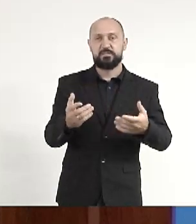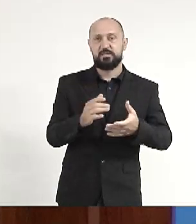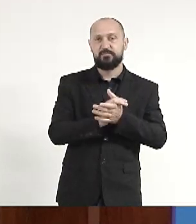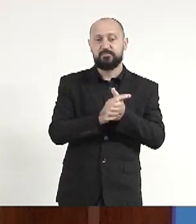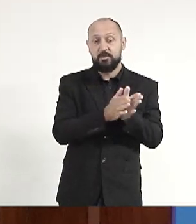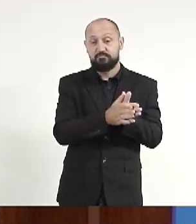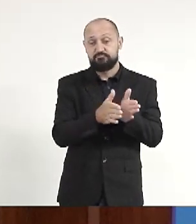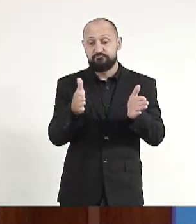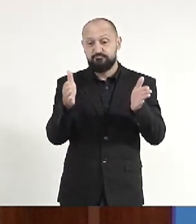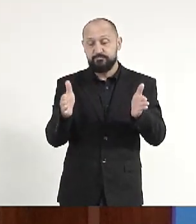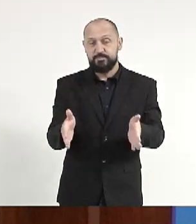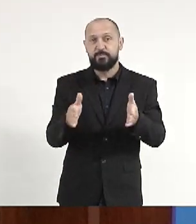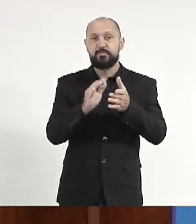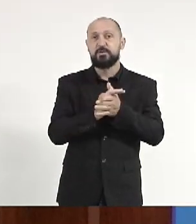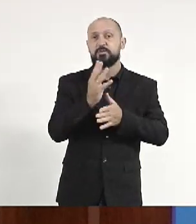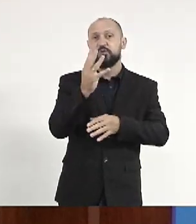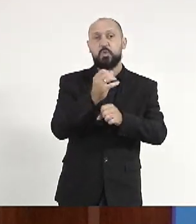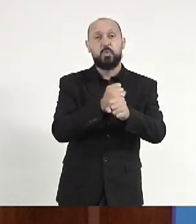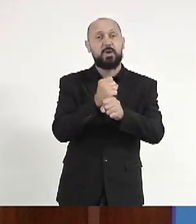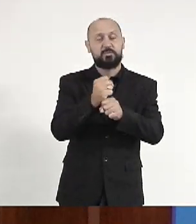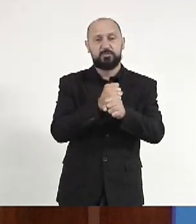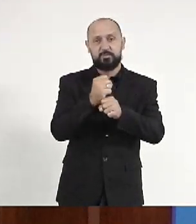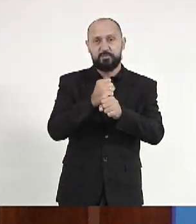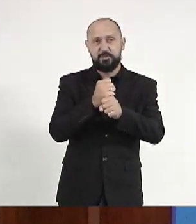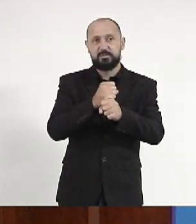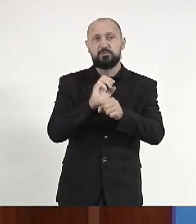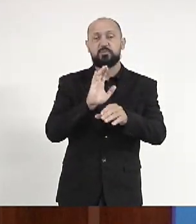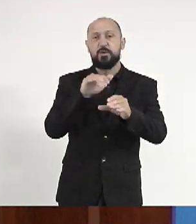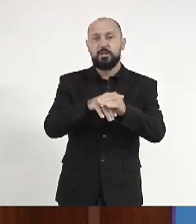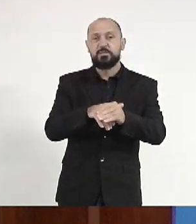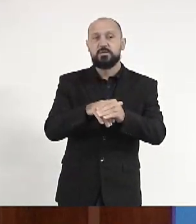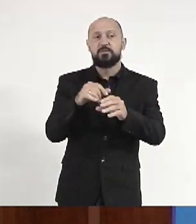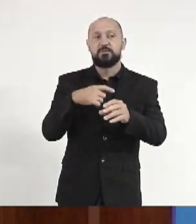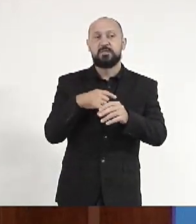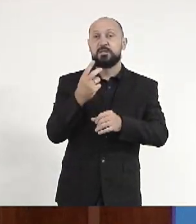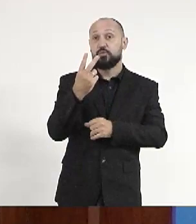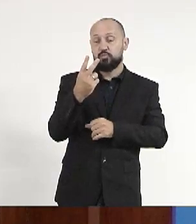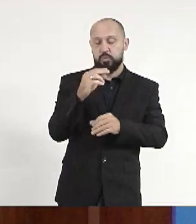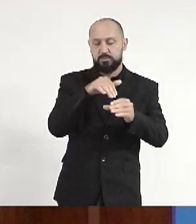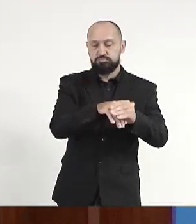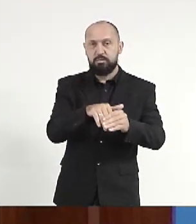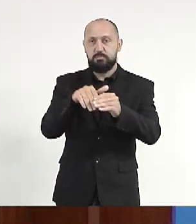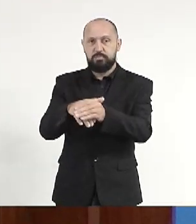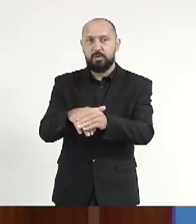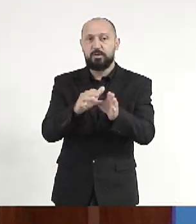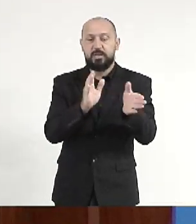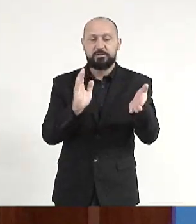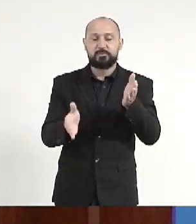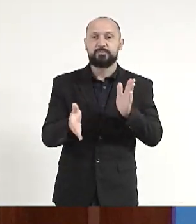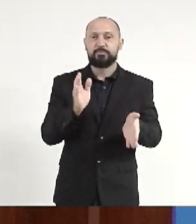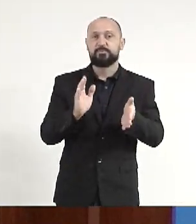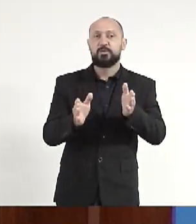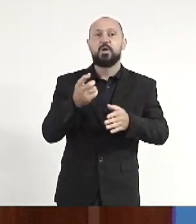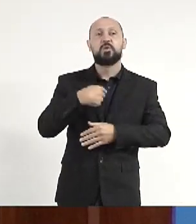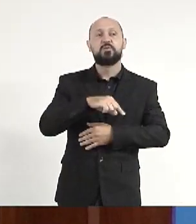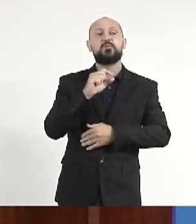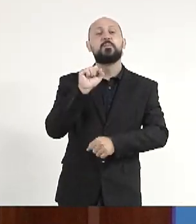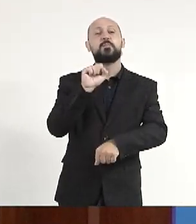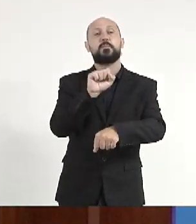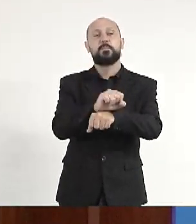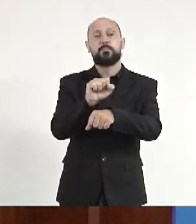num período de 4 anos, de uma eleição para outra, você ter 2 eleições nesse período, nós